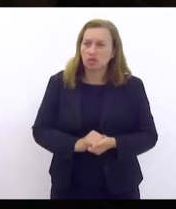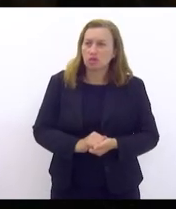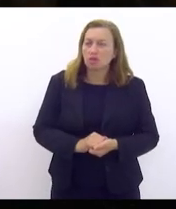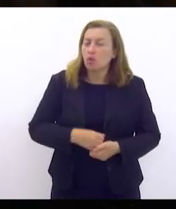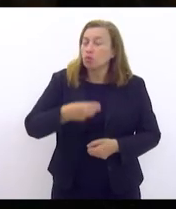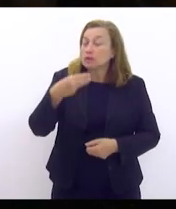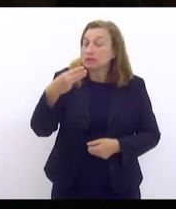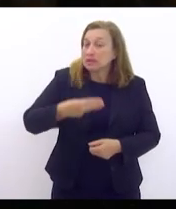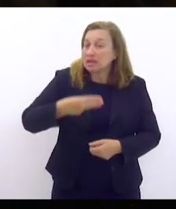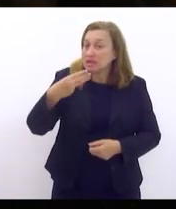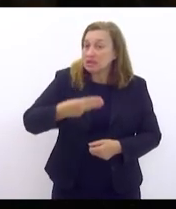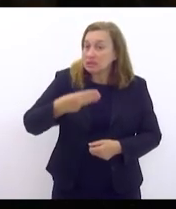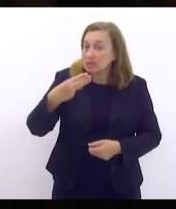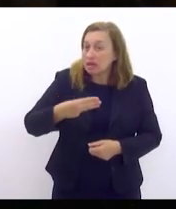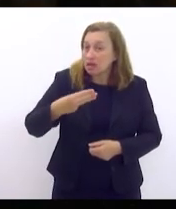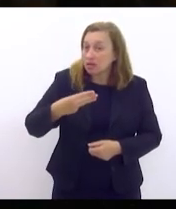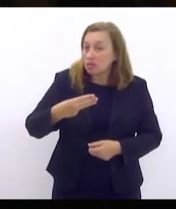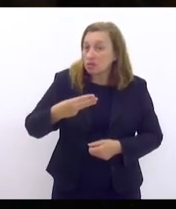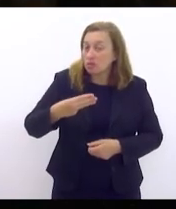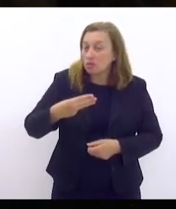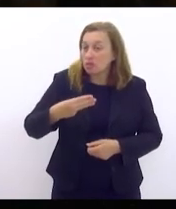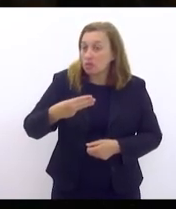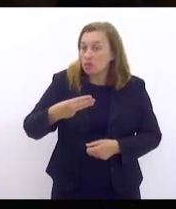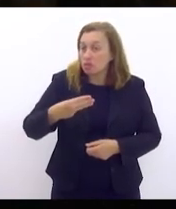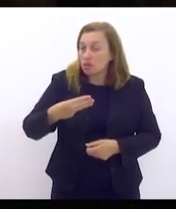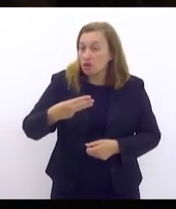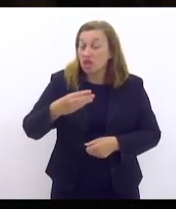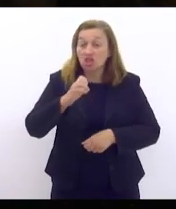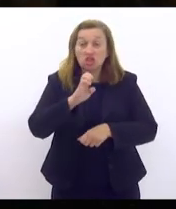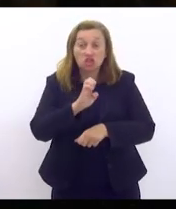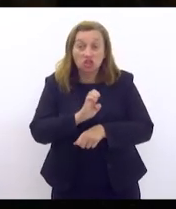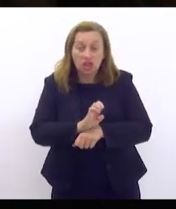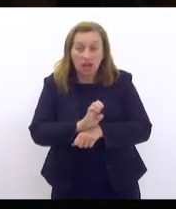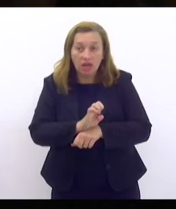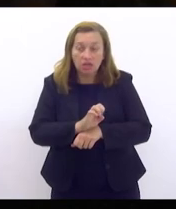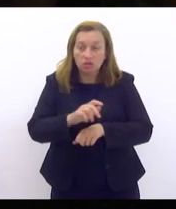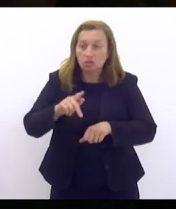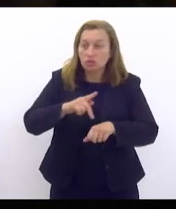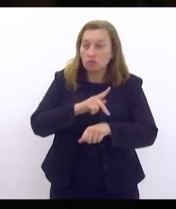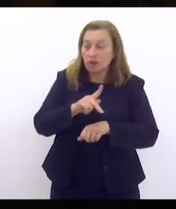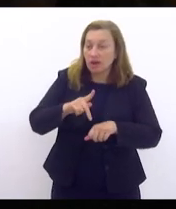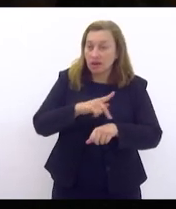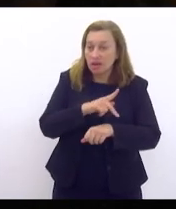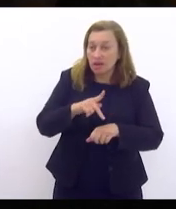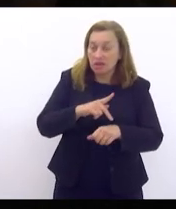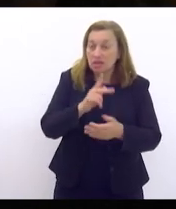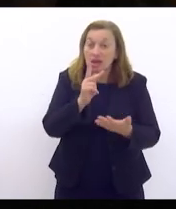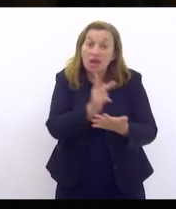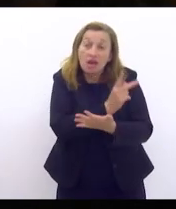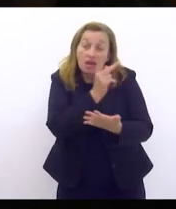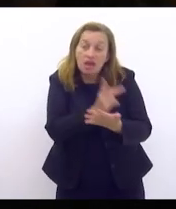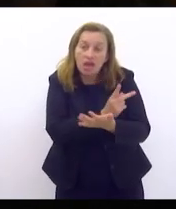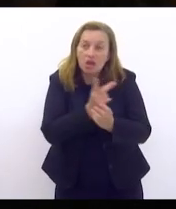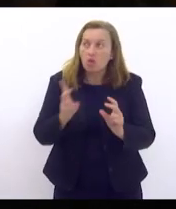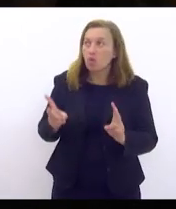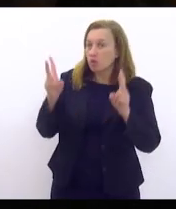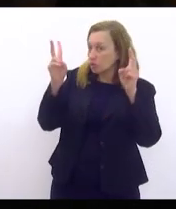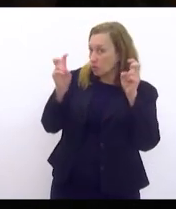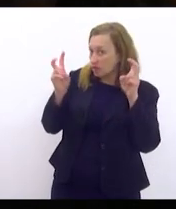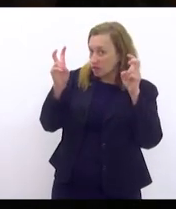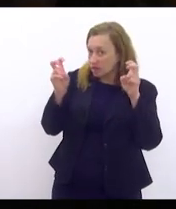o terceiro maior estado do país em inadimplência quanto o assunto